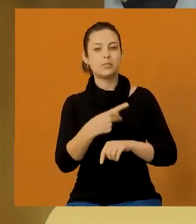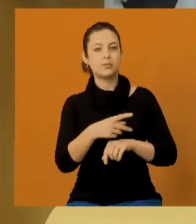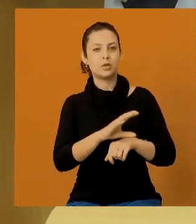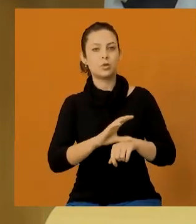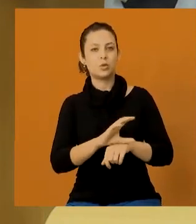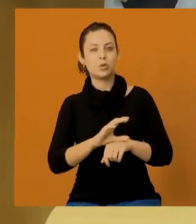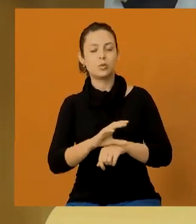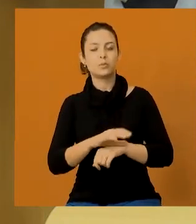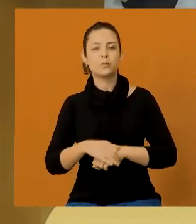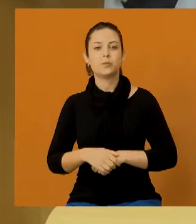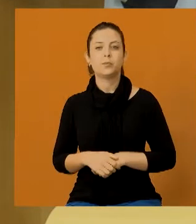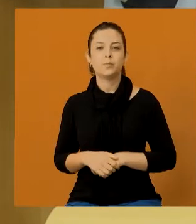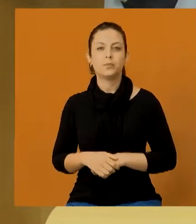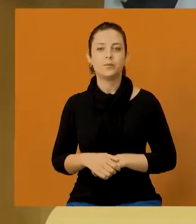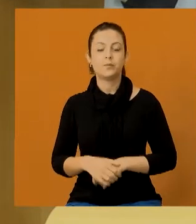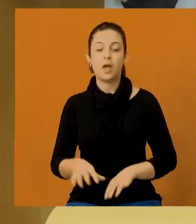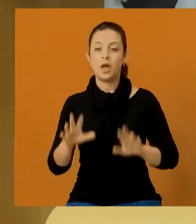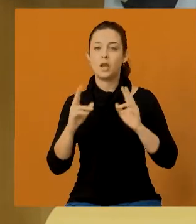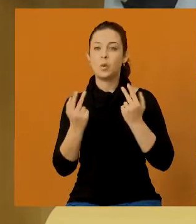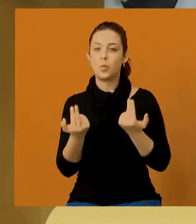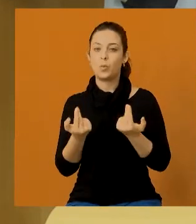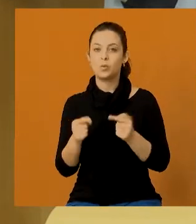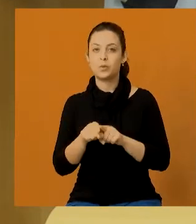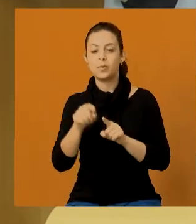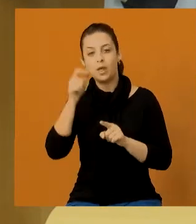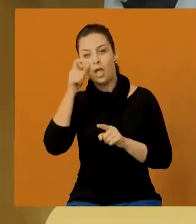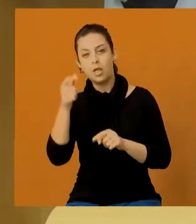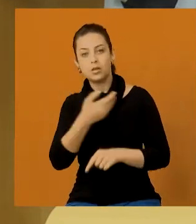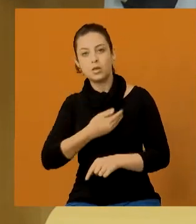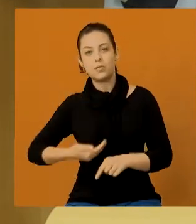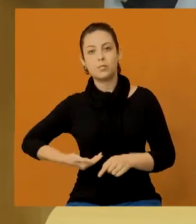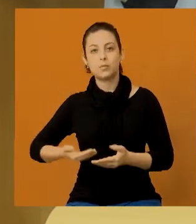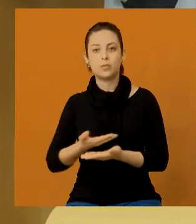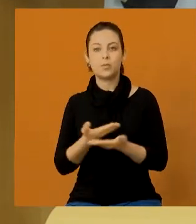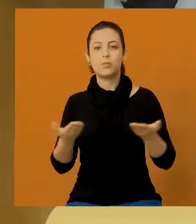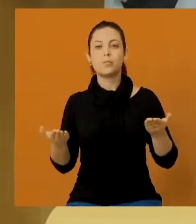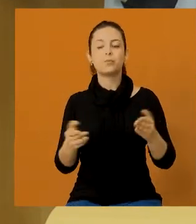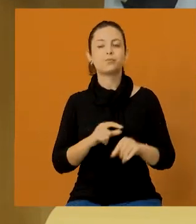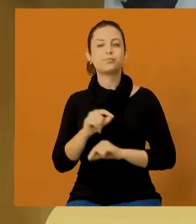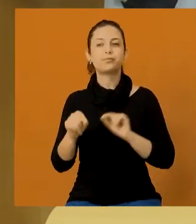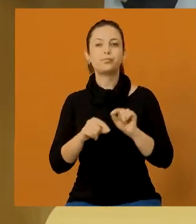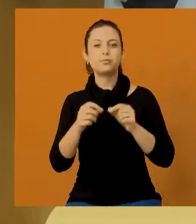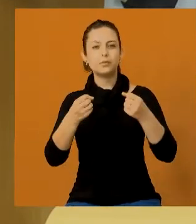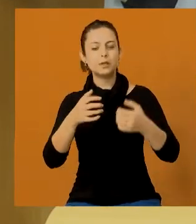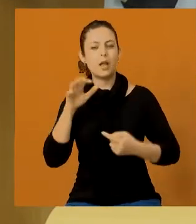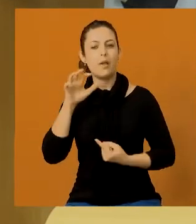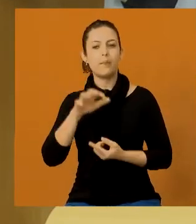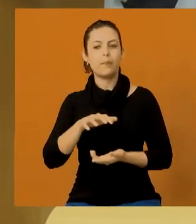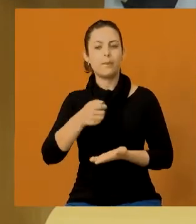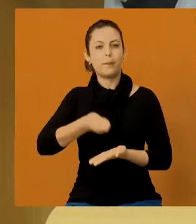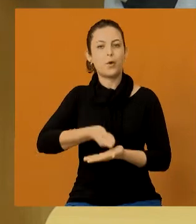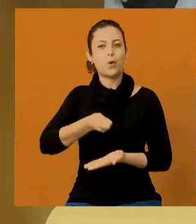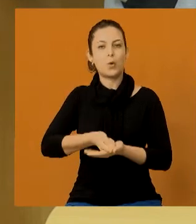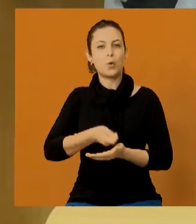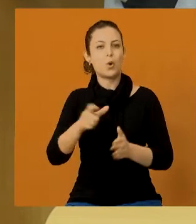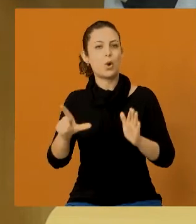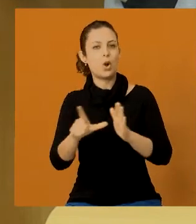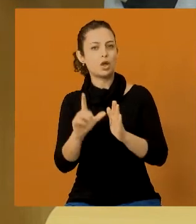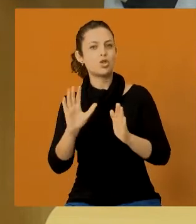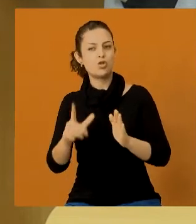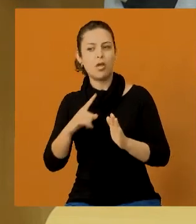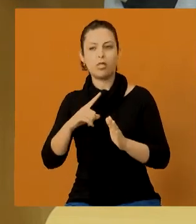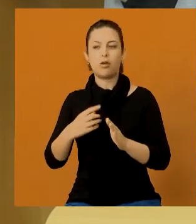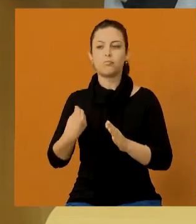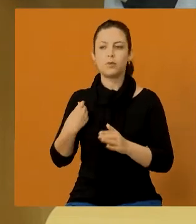de 1988, assim como o interesse público. Referido dispositivo impõe aos estabelecimentos comerciais já